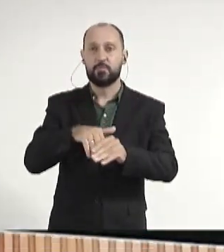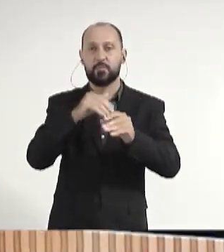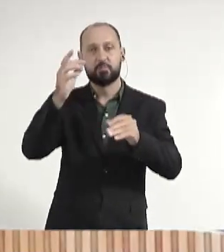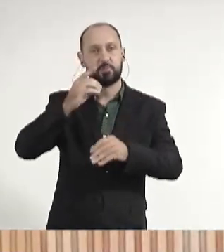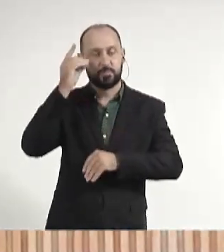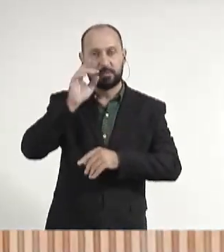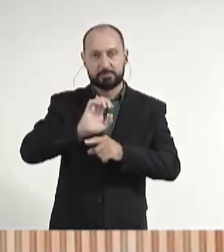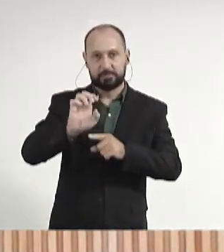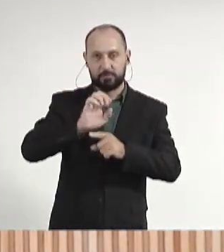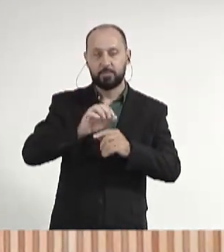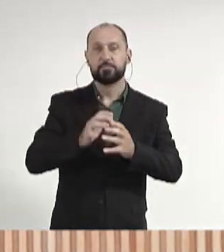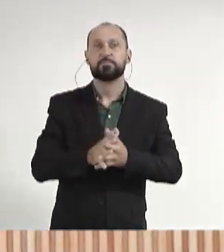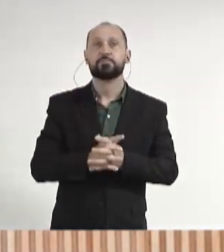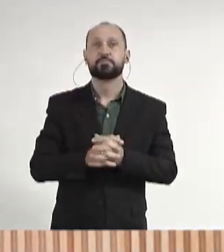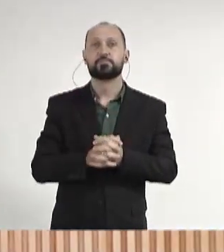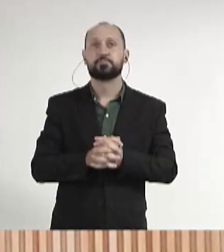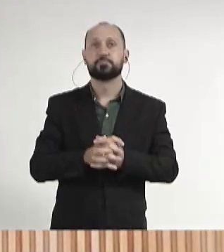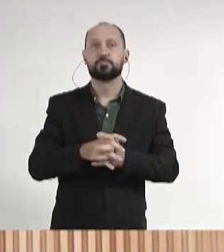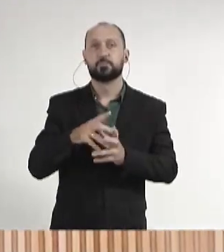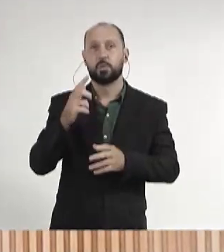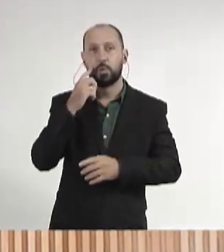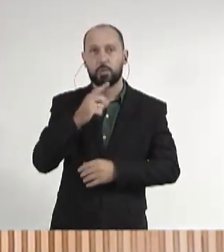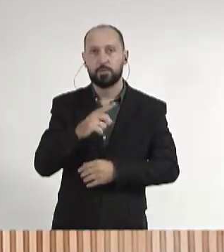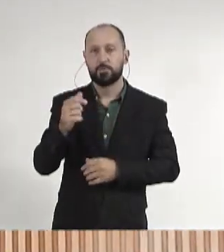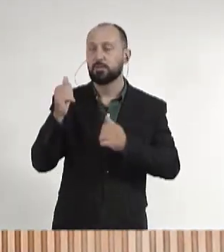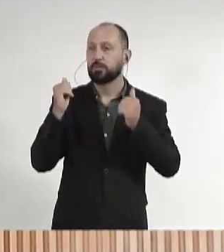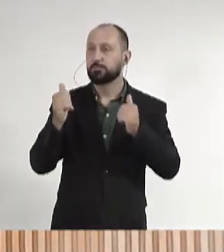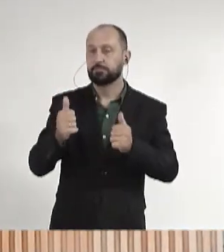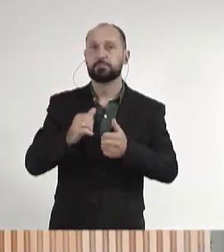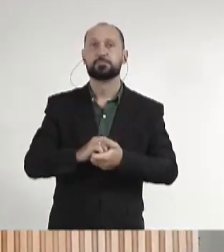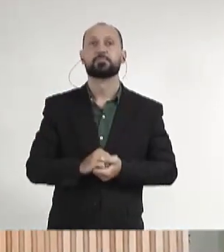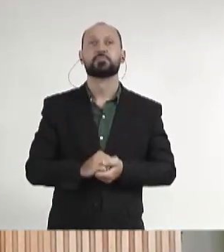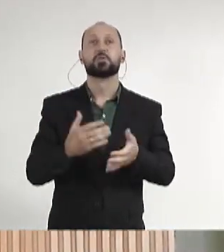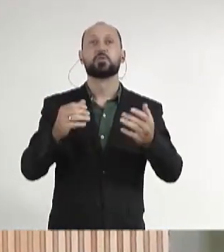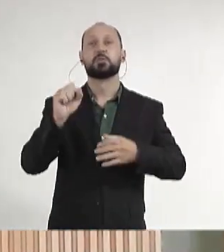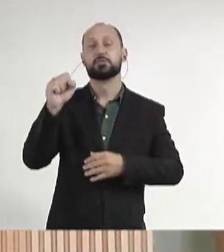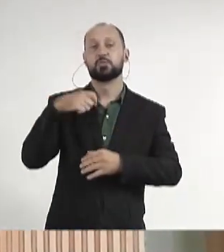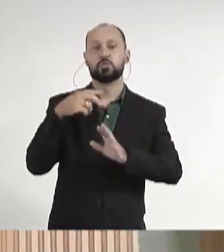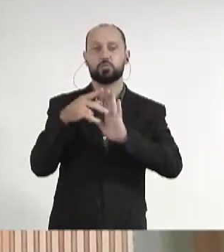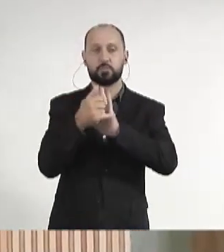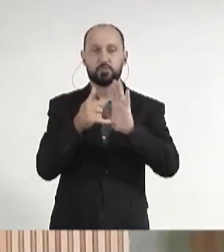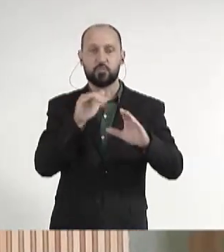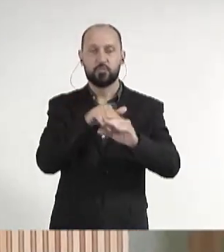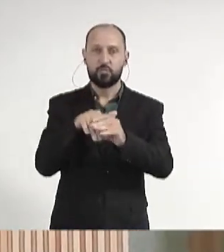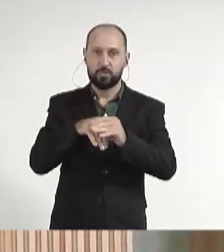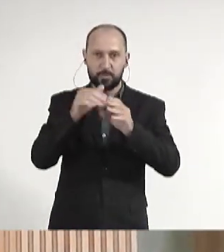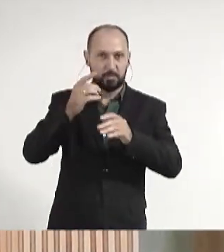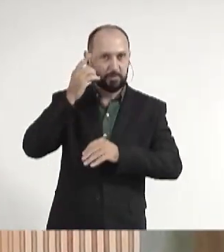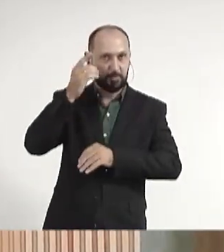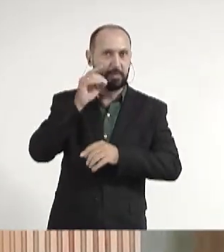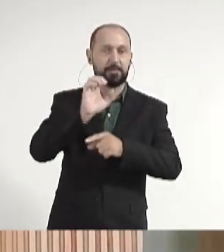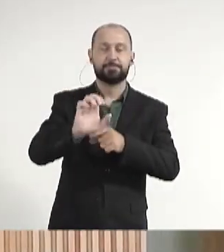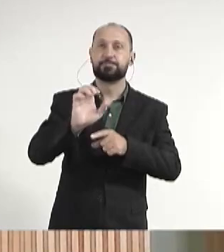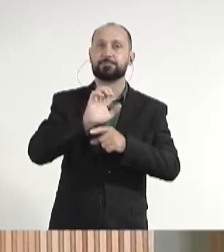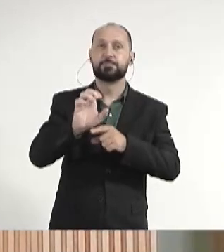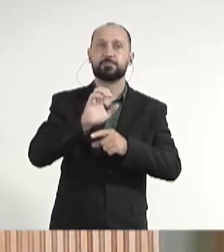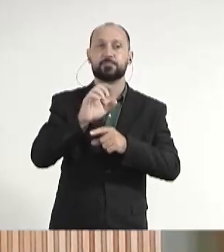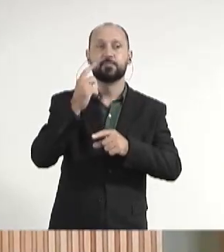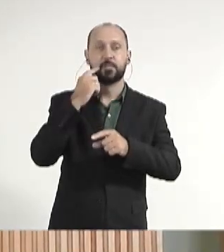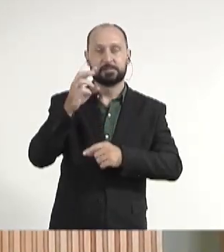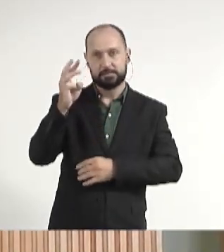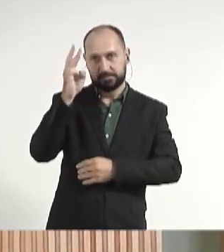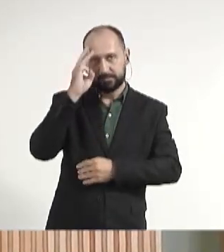pelos deputados estaduais. Vamos para cá? Aí, agora sim, os projetos que foram votados então pelos deputados estaduais